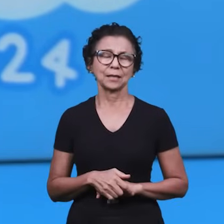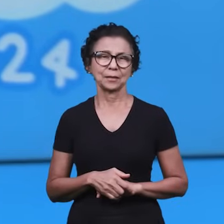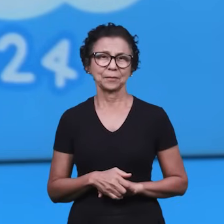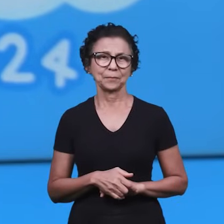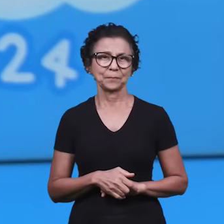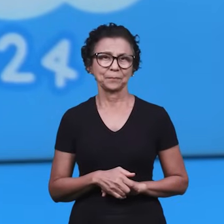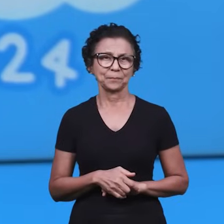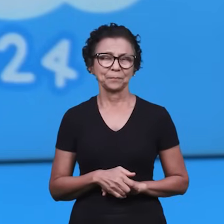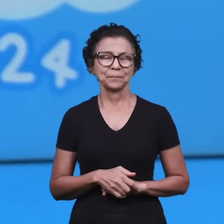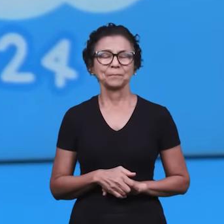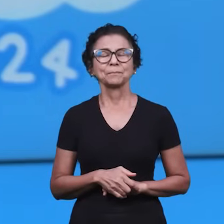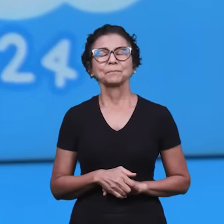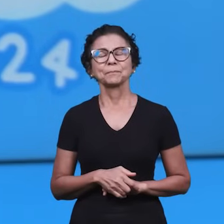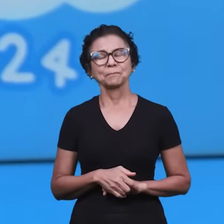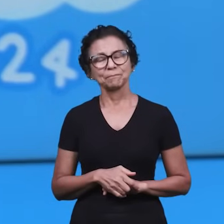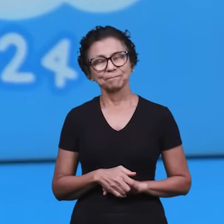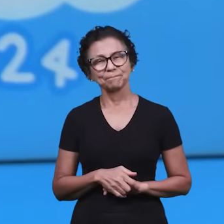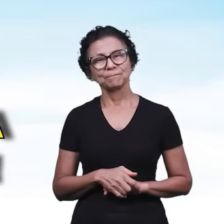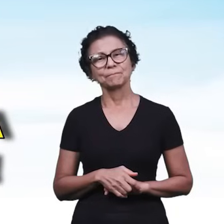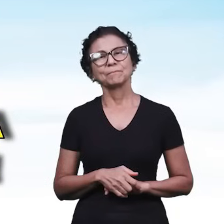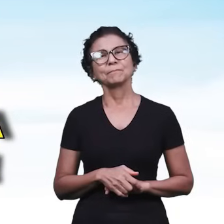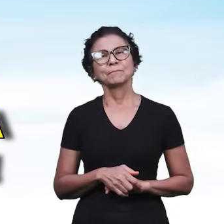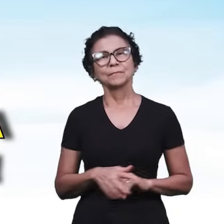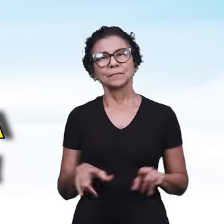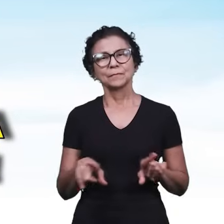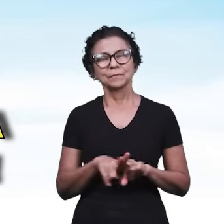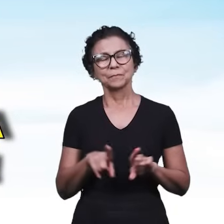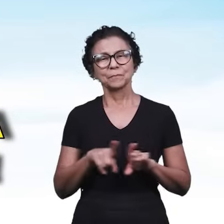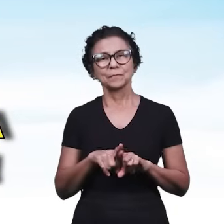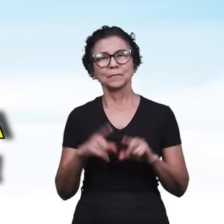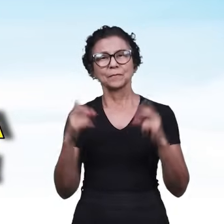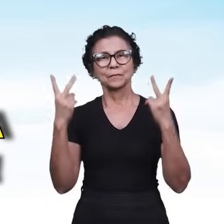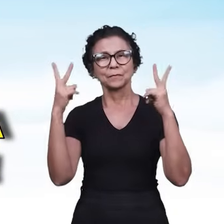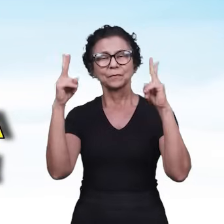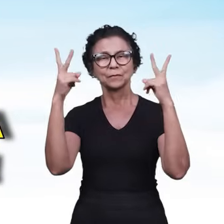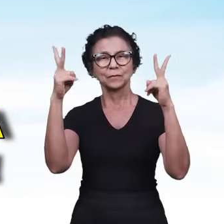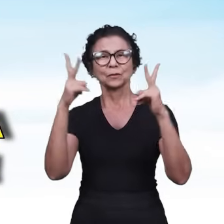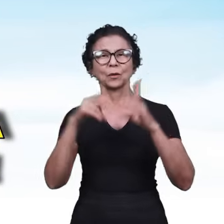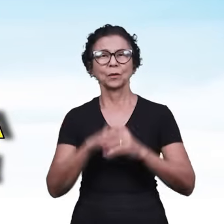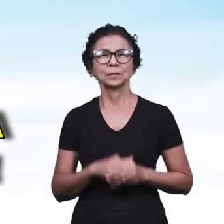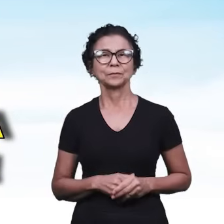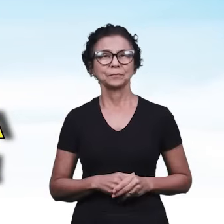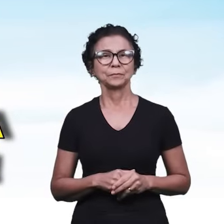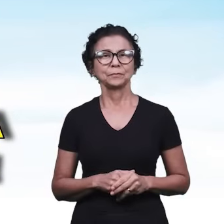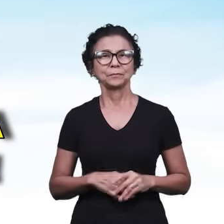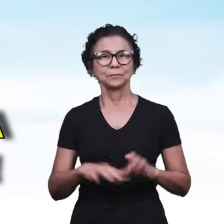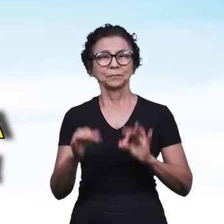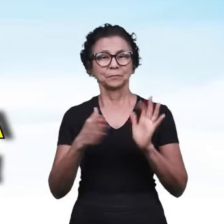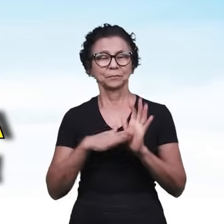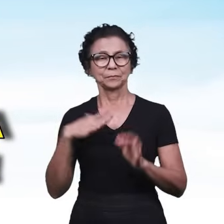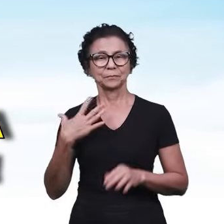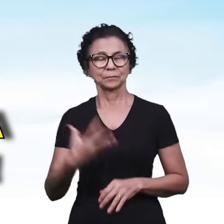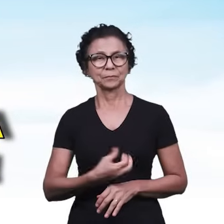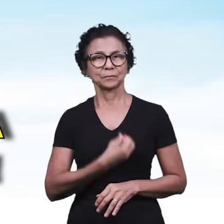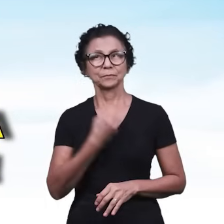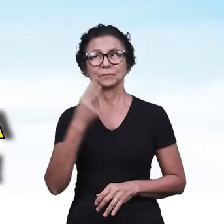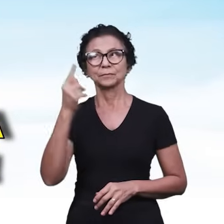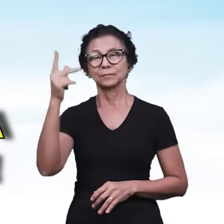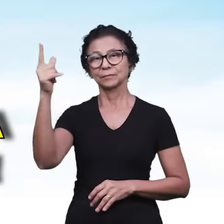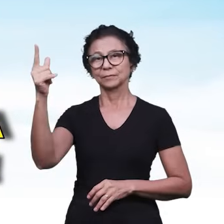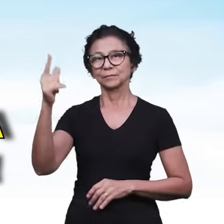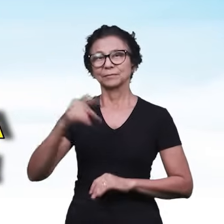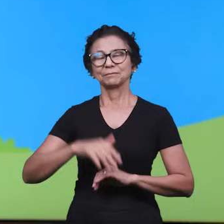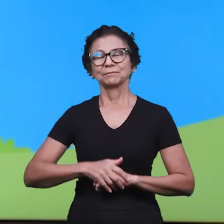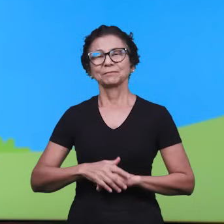seu entendimento para que você alcance a maior vitória, que é a vida eterna com